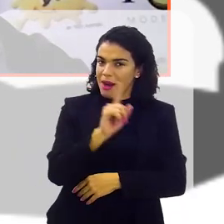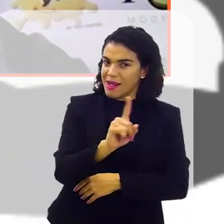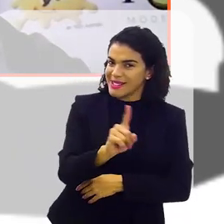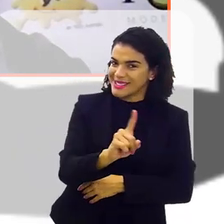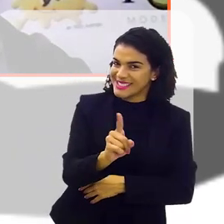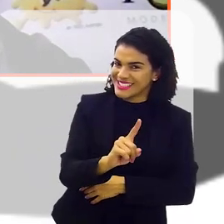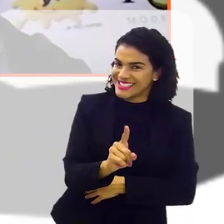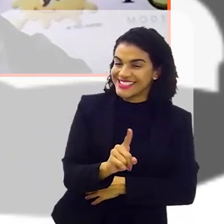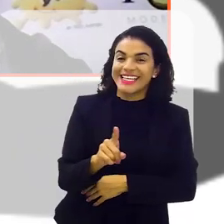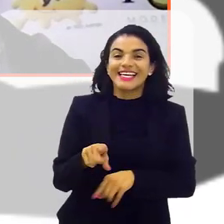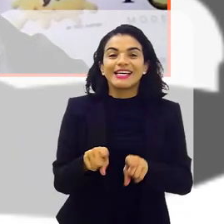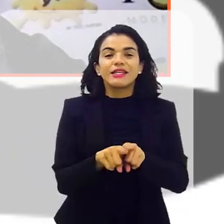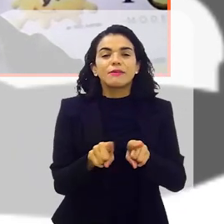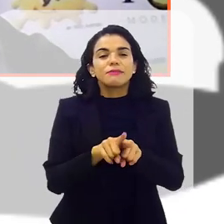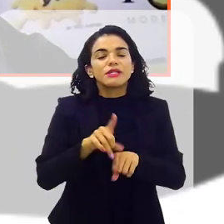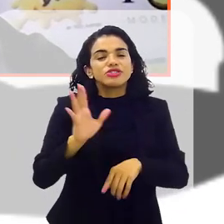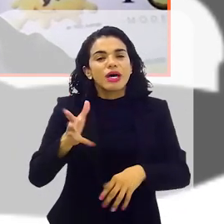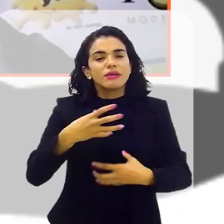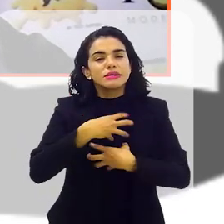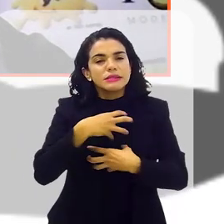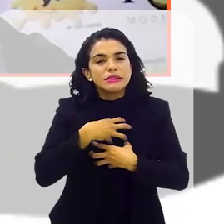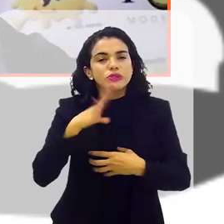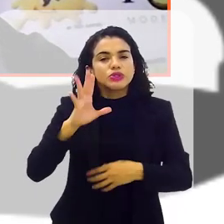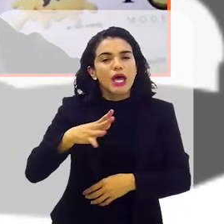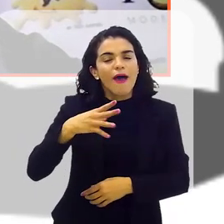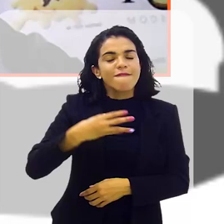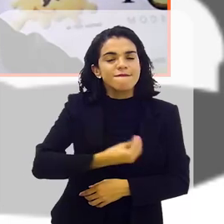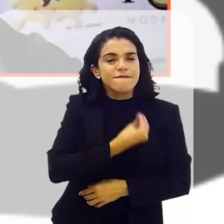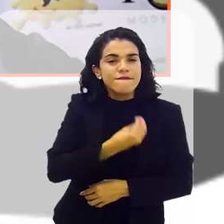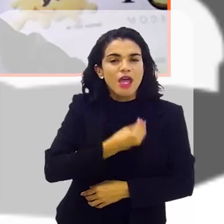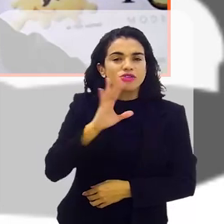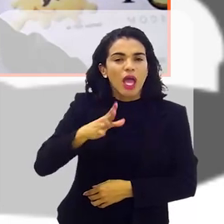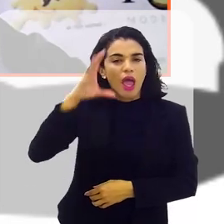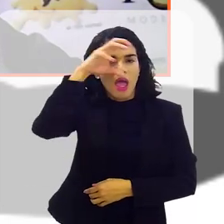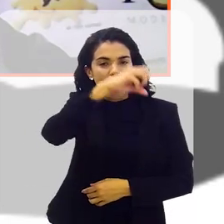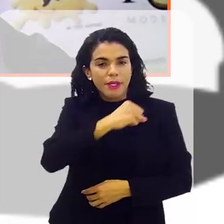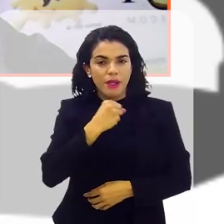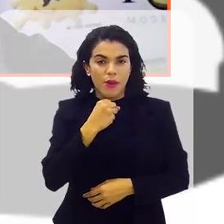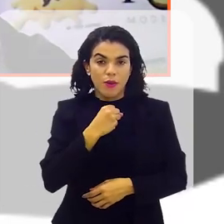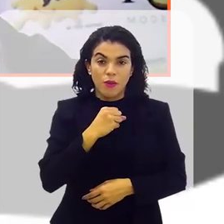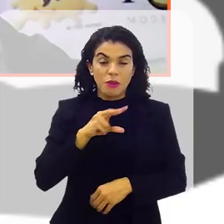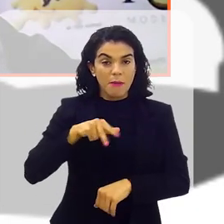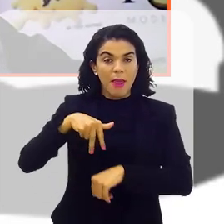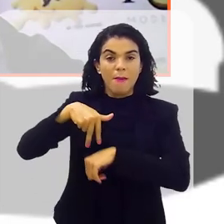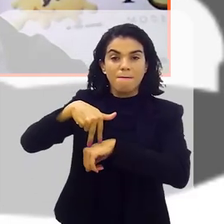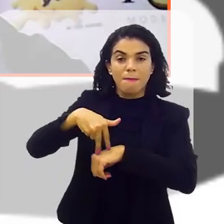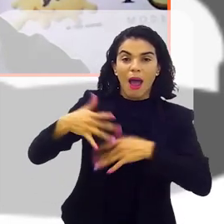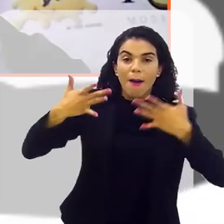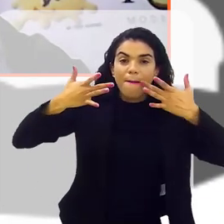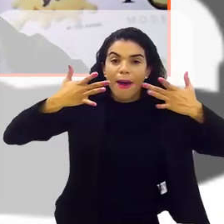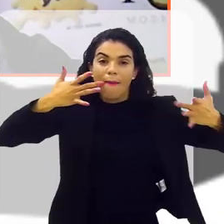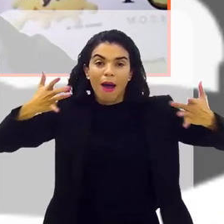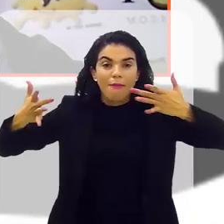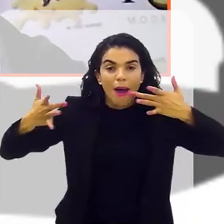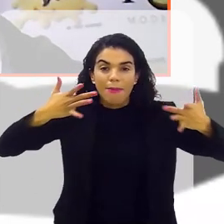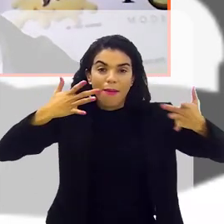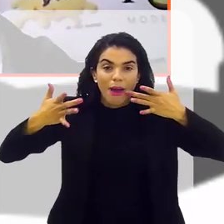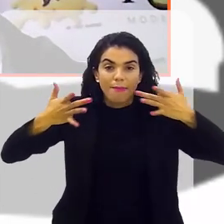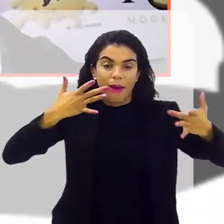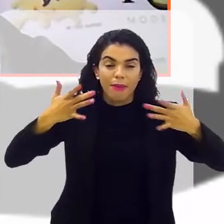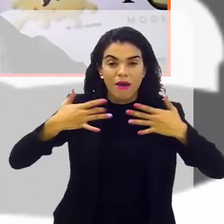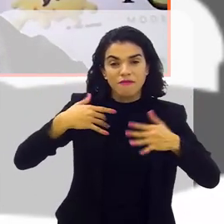de toda tudo que você já sentiu já viveu já aprendeu já teve oportunidade no próprio palco né porque você